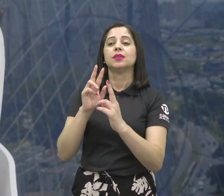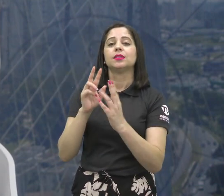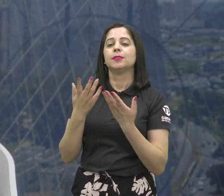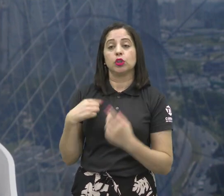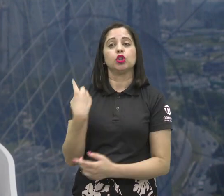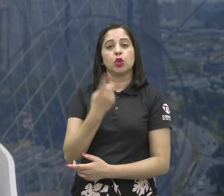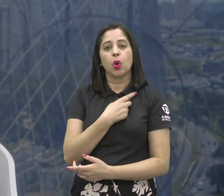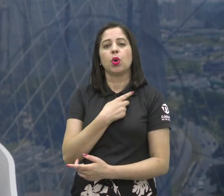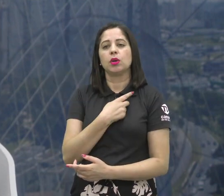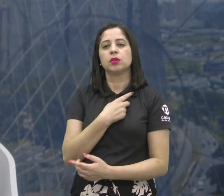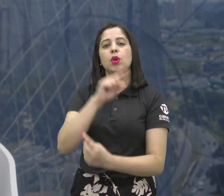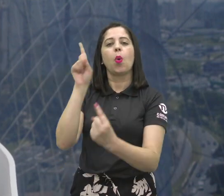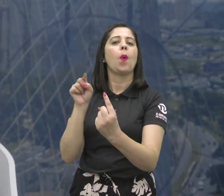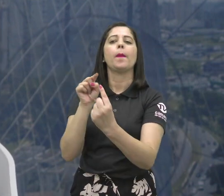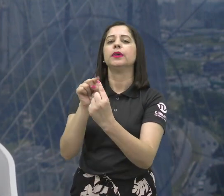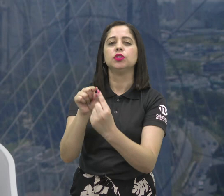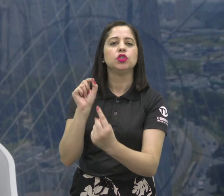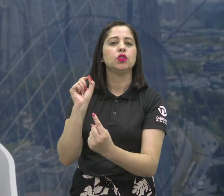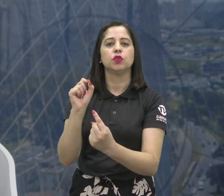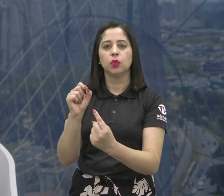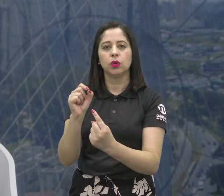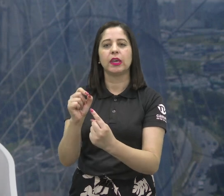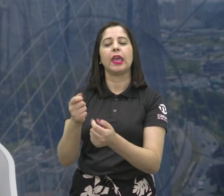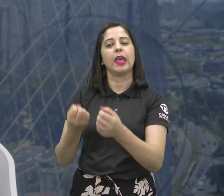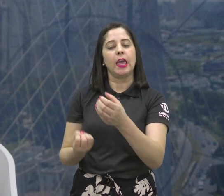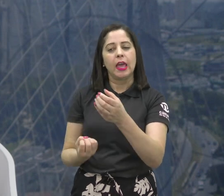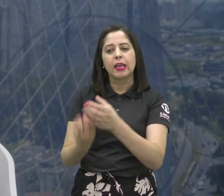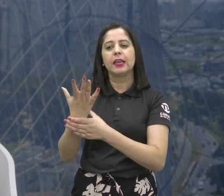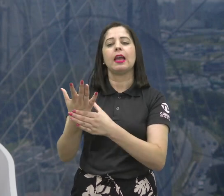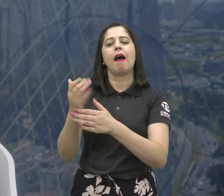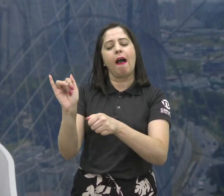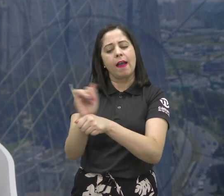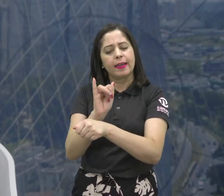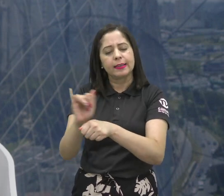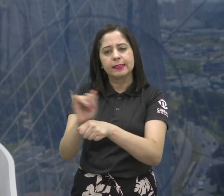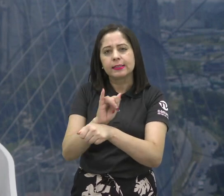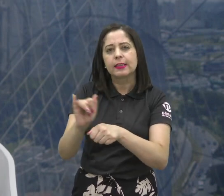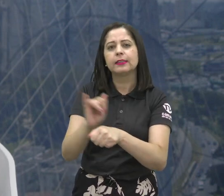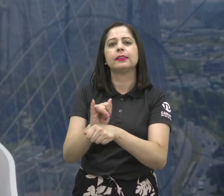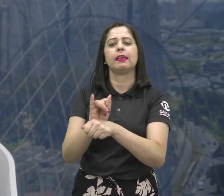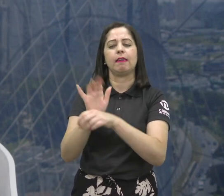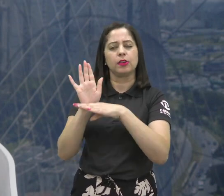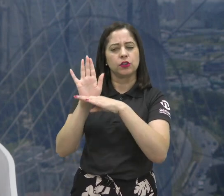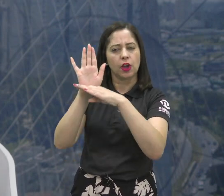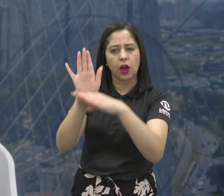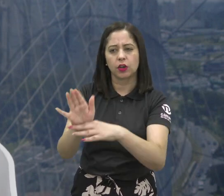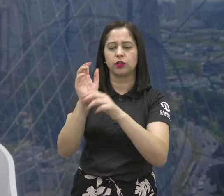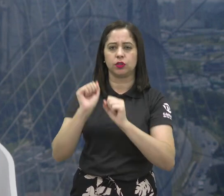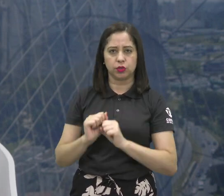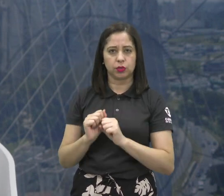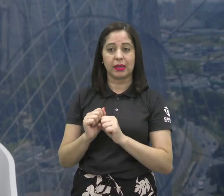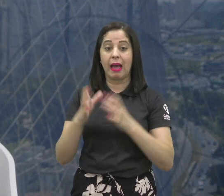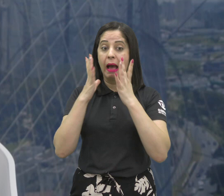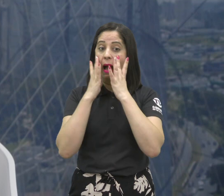né, também formular políticas públicas, estar, né, atenta ao que necessita naquele determinado município, então a